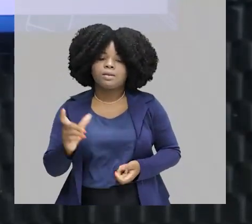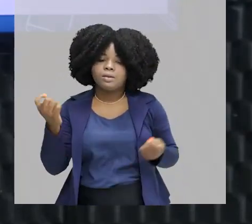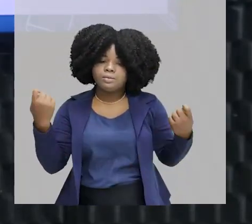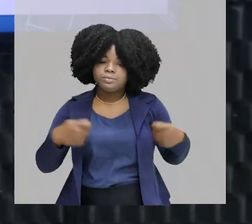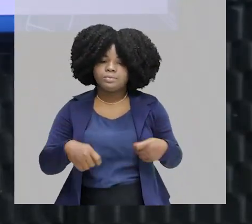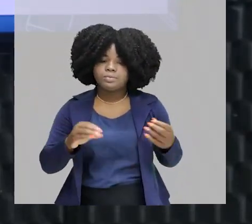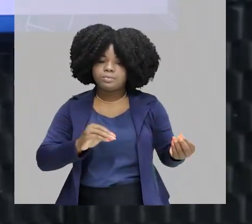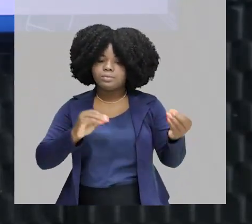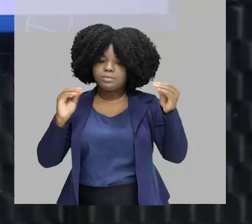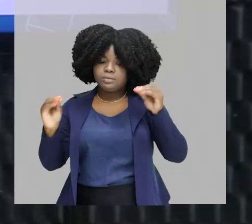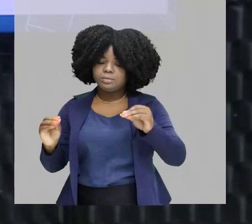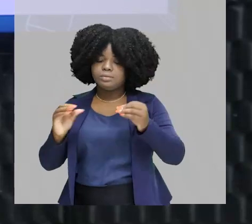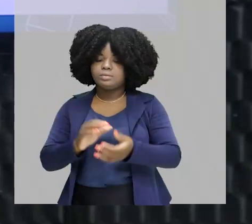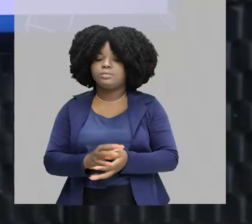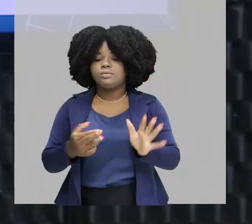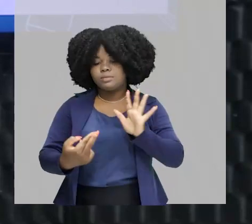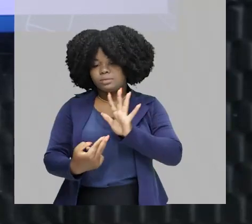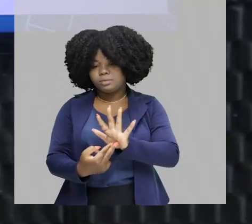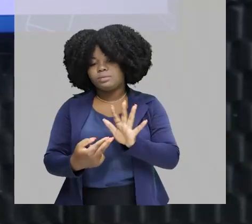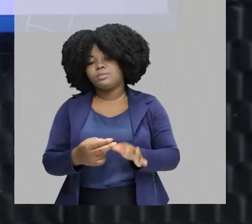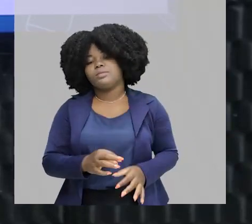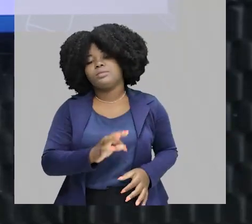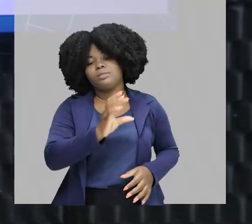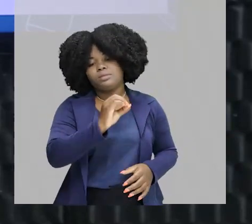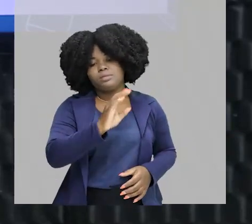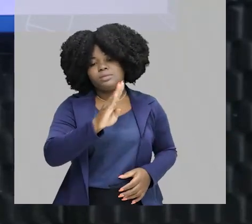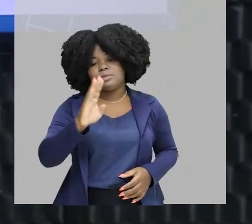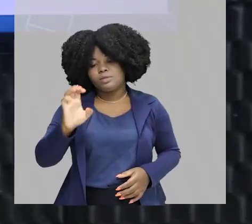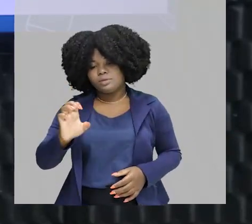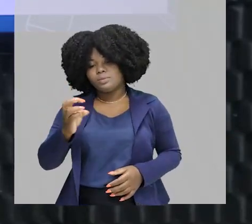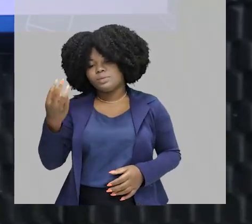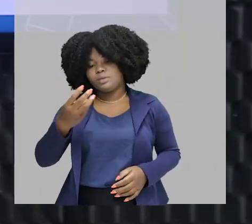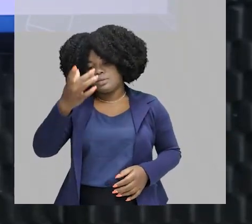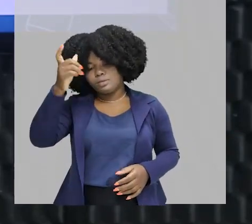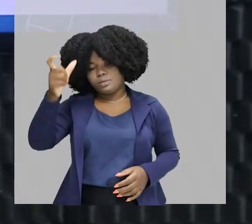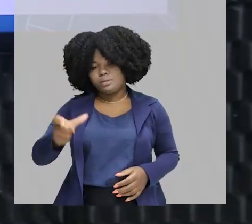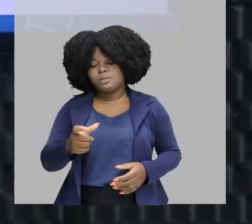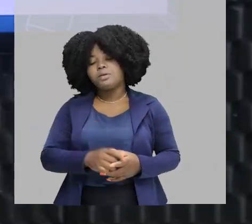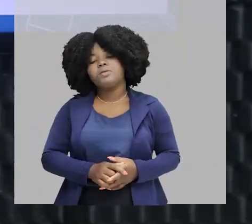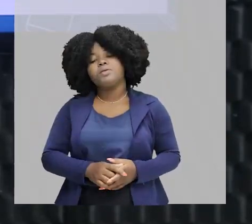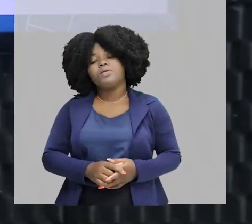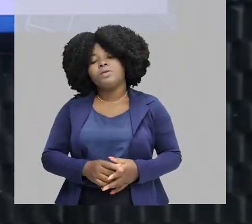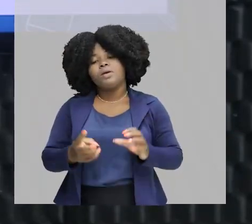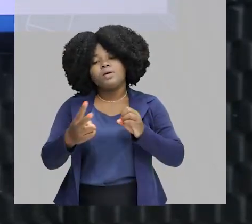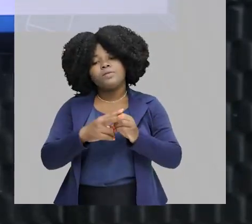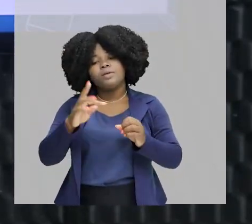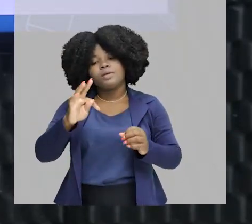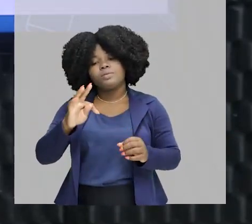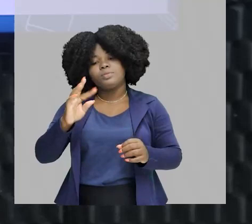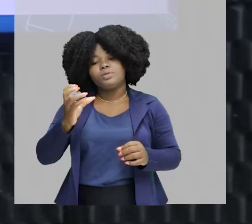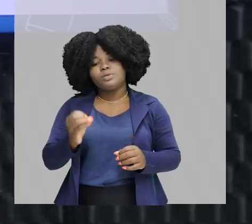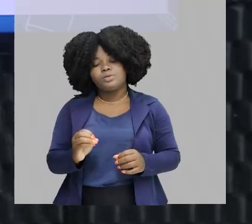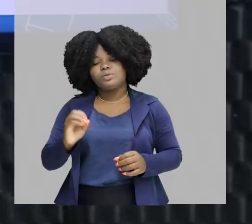para representar tanto o verbo to be na terceira pessoa quanto o verbo to have na terceira pessoa. E aí, para